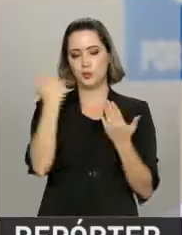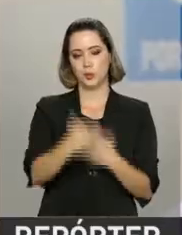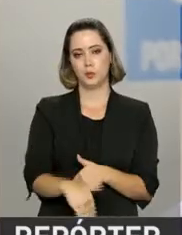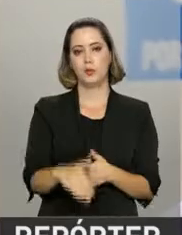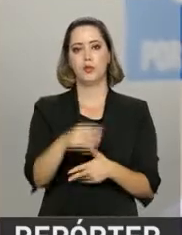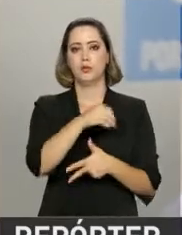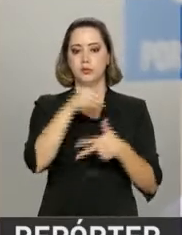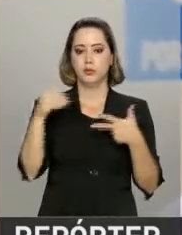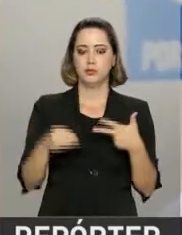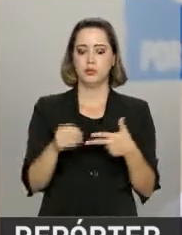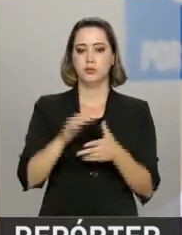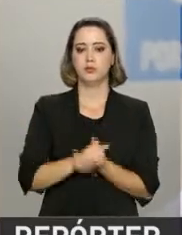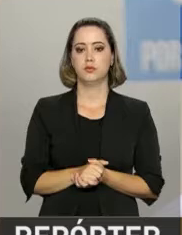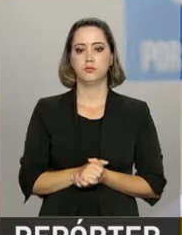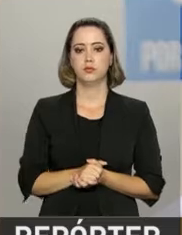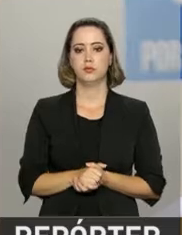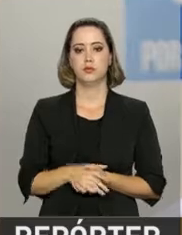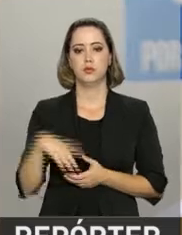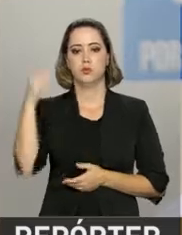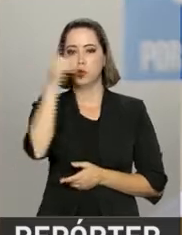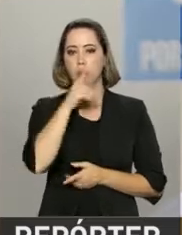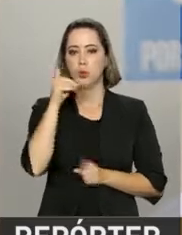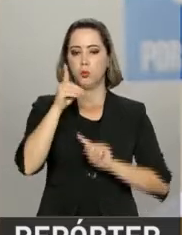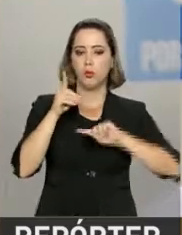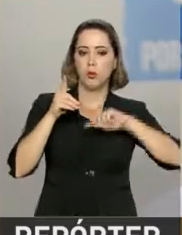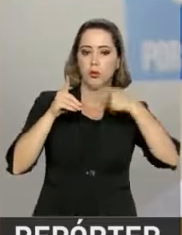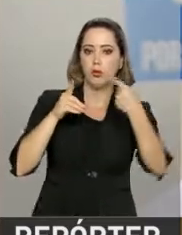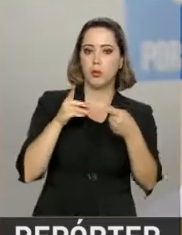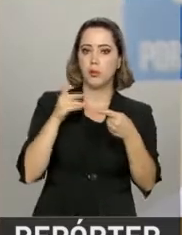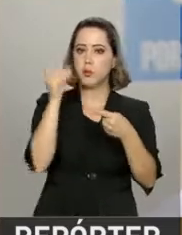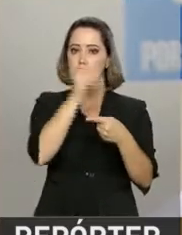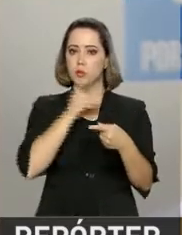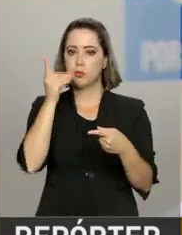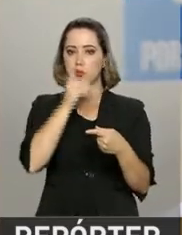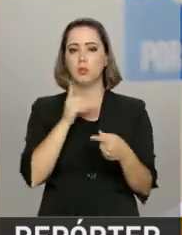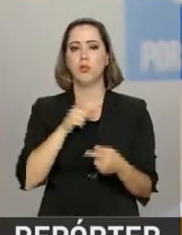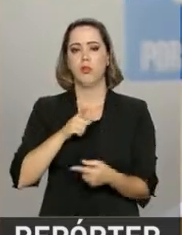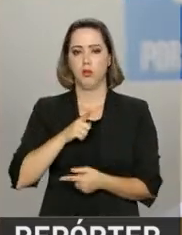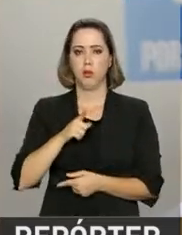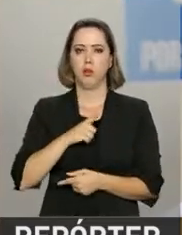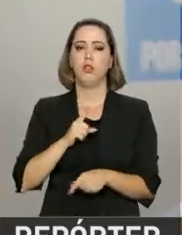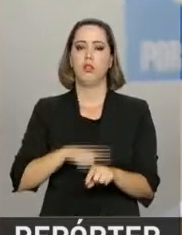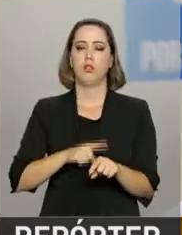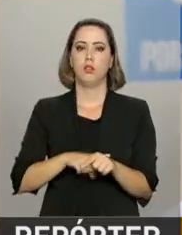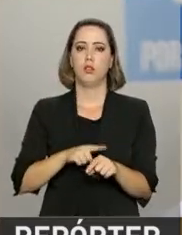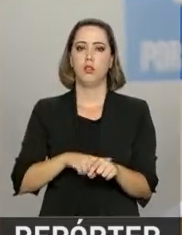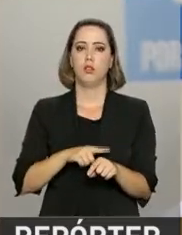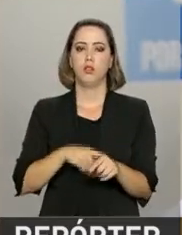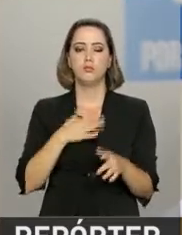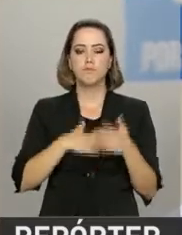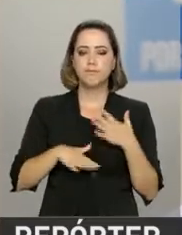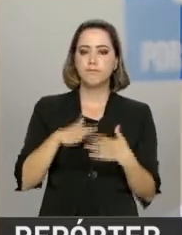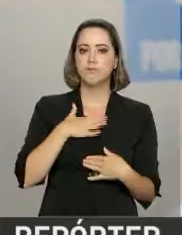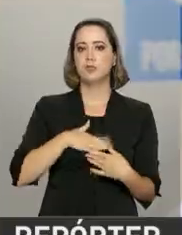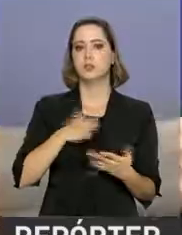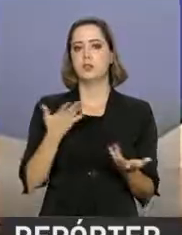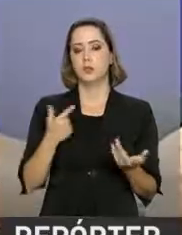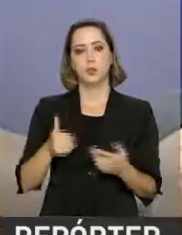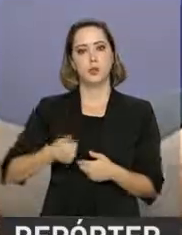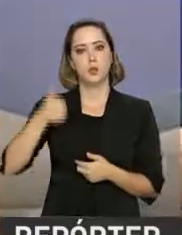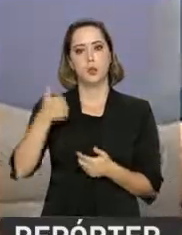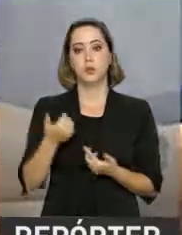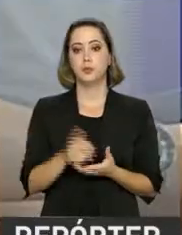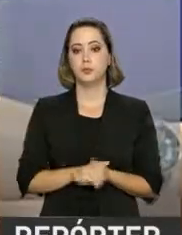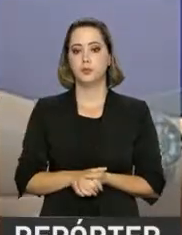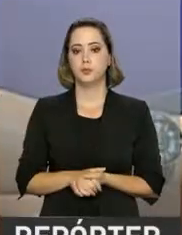em domingos consecutivas que vou ter um tempo para descansar e eu acho que é melhor as